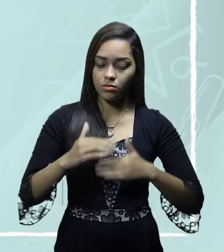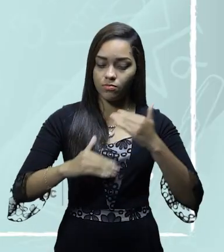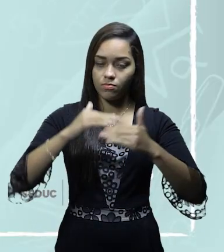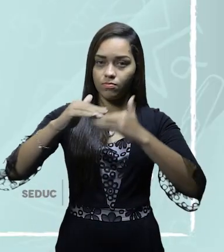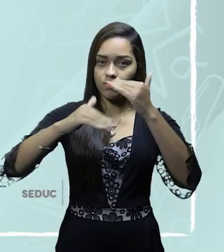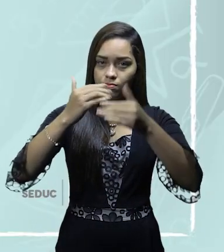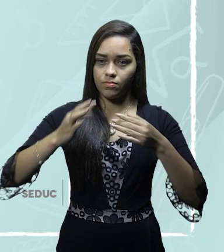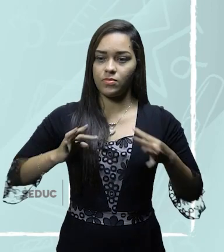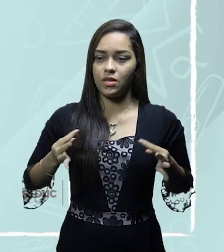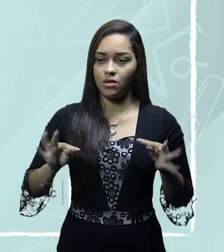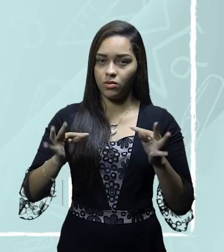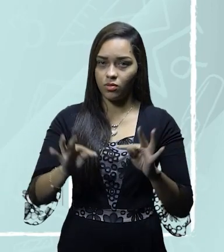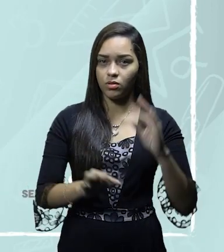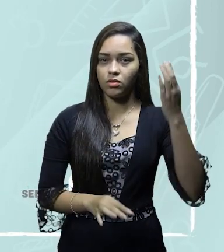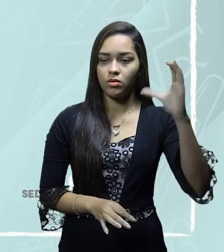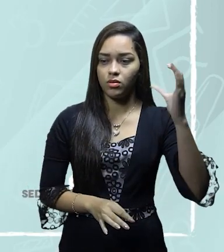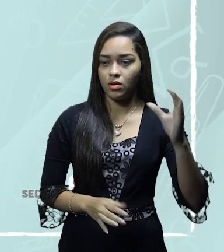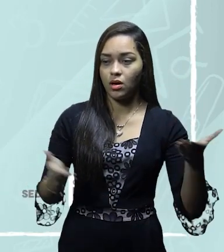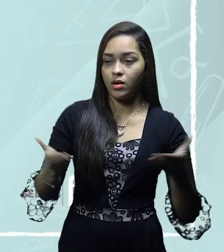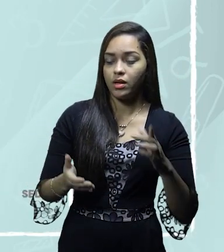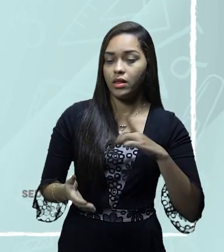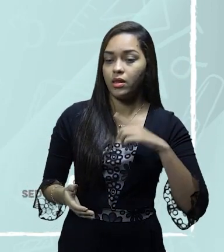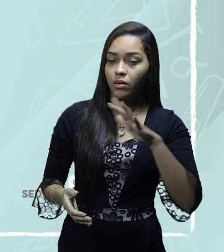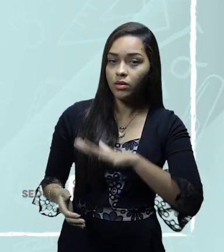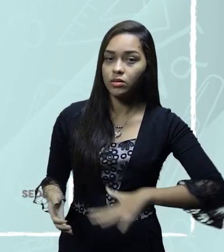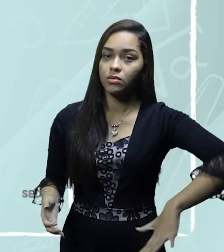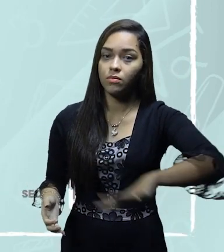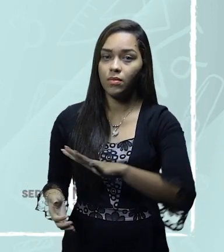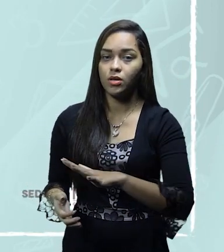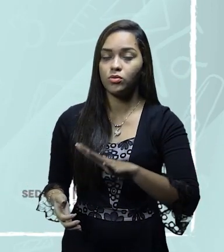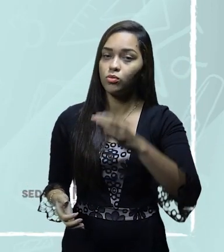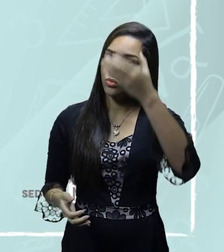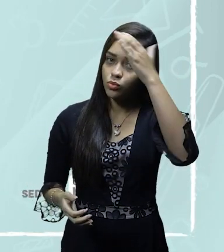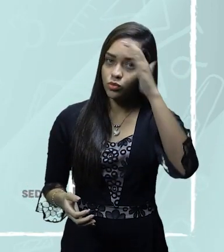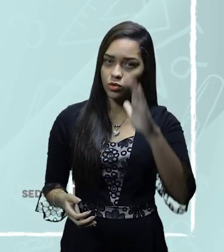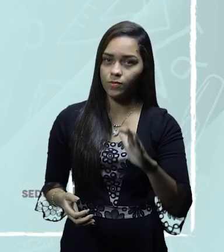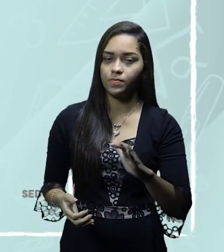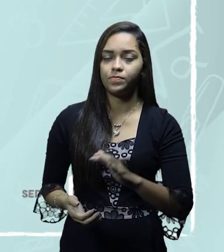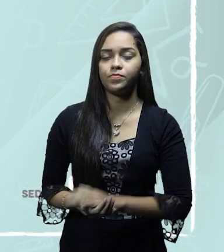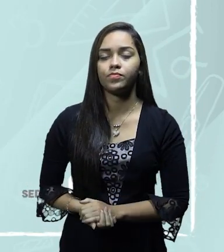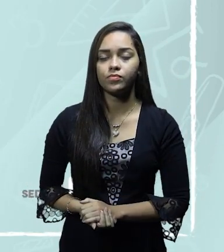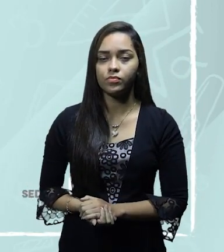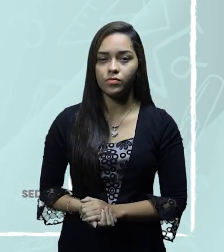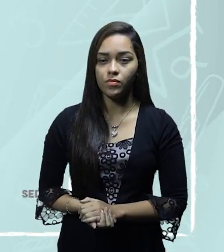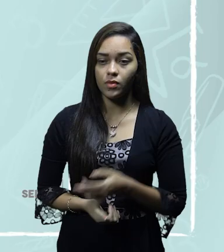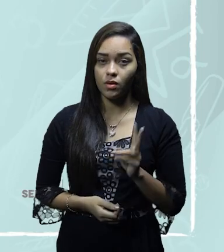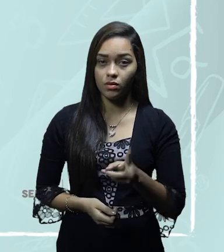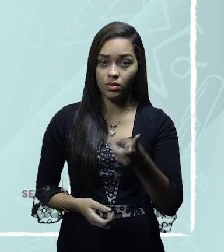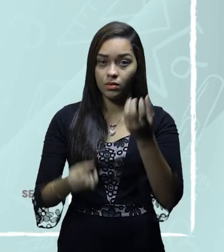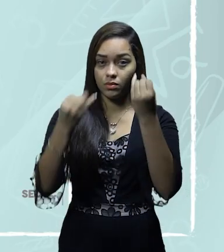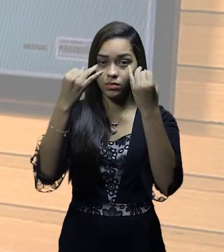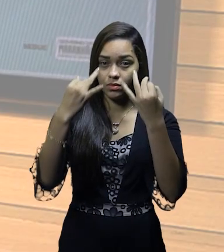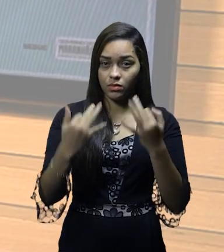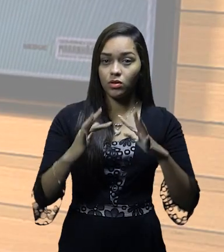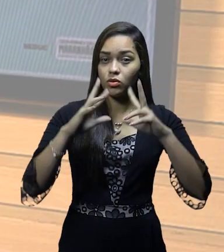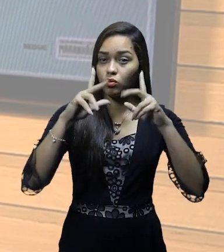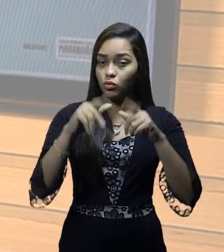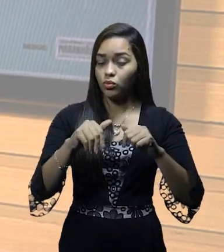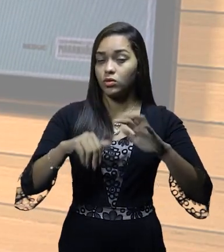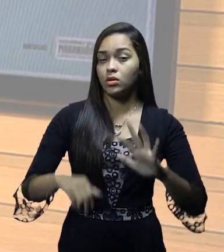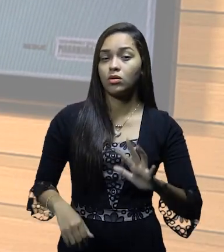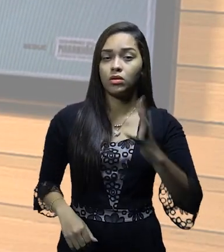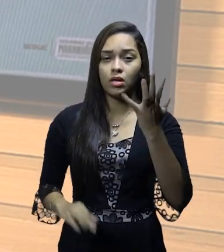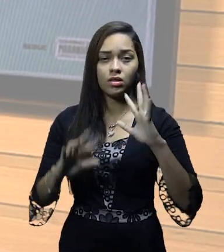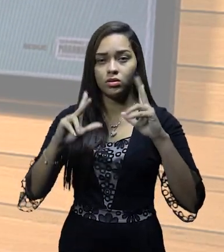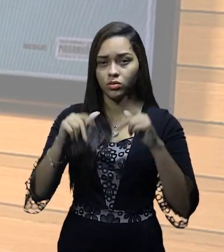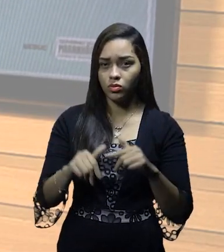E com esses avanços científicos, o homem vai começar a tomar um espaço no meio cultural. Eu